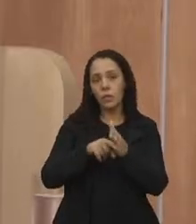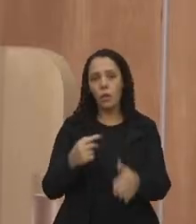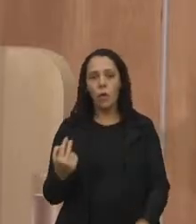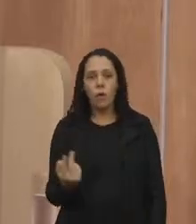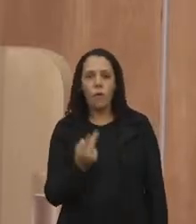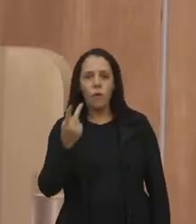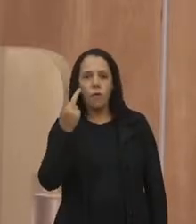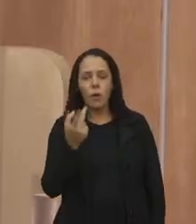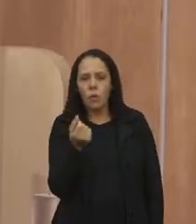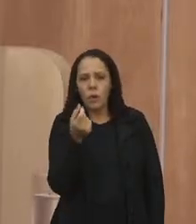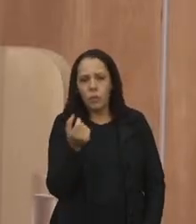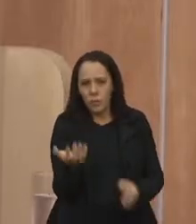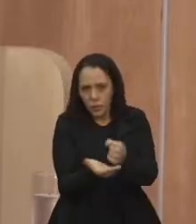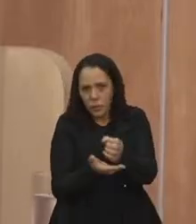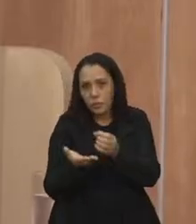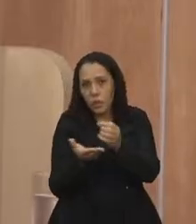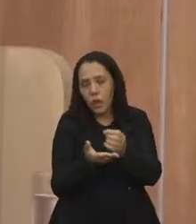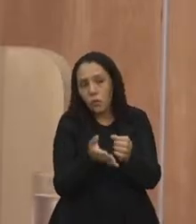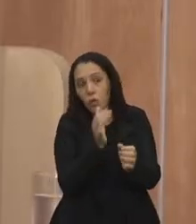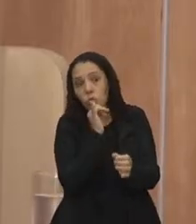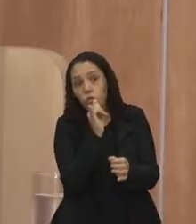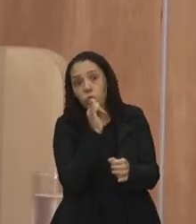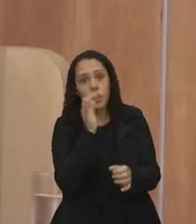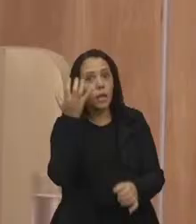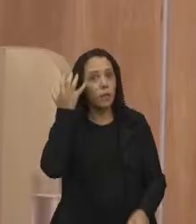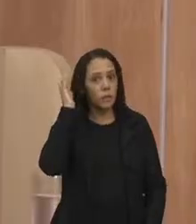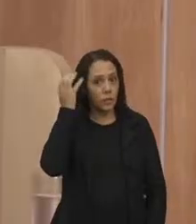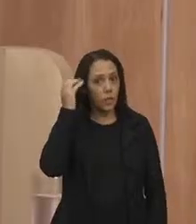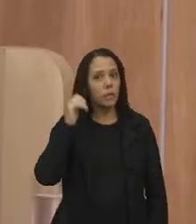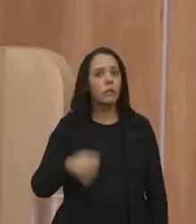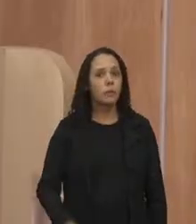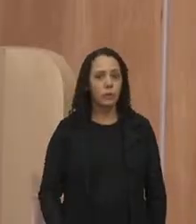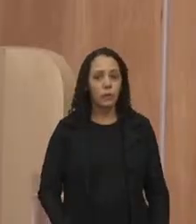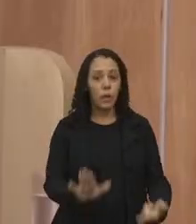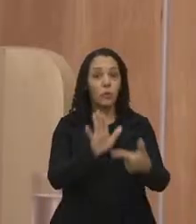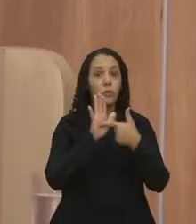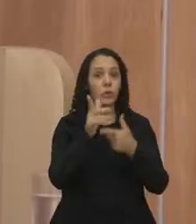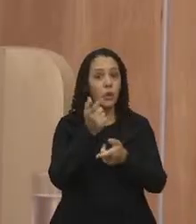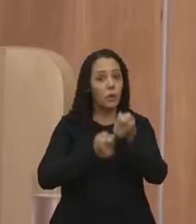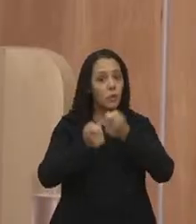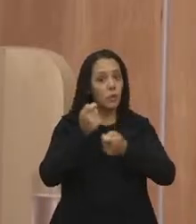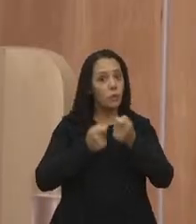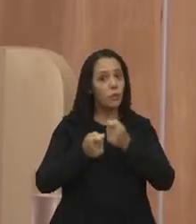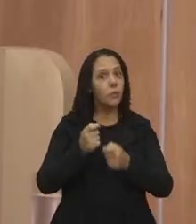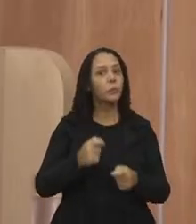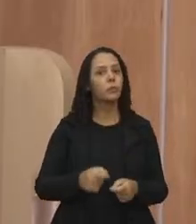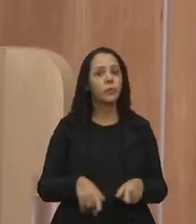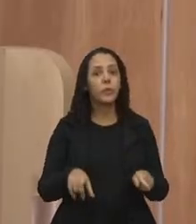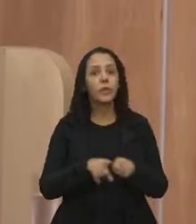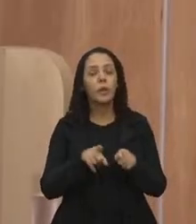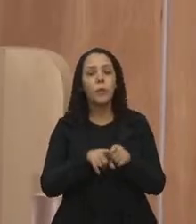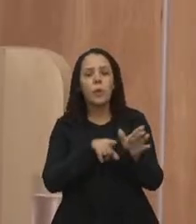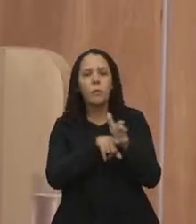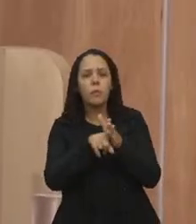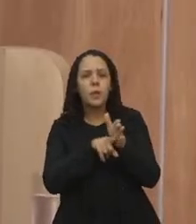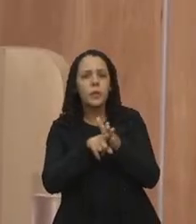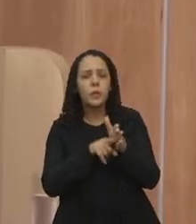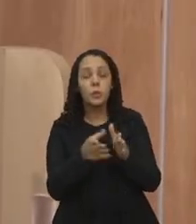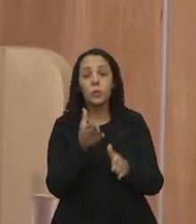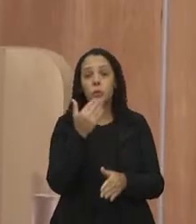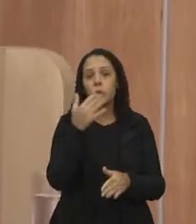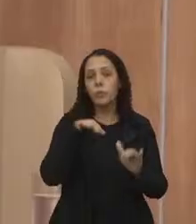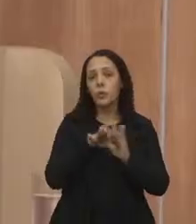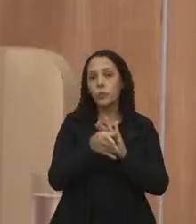básica, divulgava na rádio e tal, que era um indicador econômico da cidade que a gente não tinha. Tivemos a pesquisa de hábitos de consumo, a primeira pesquisa de